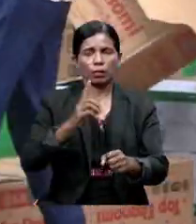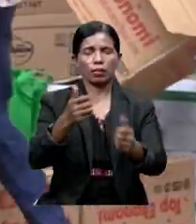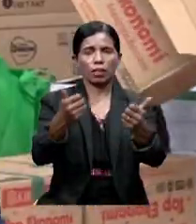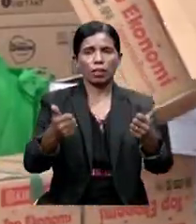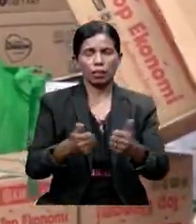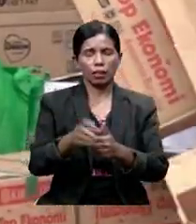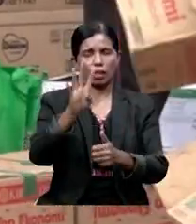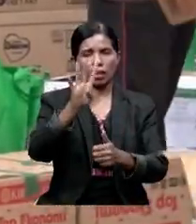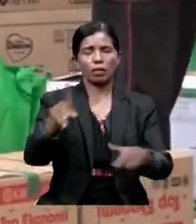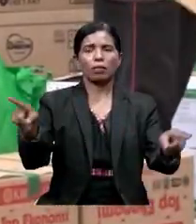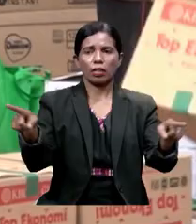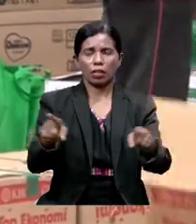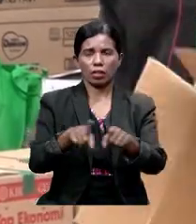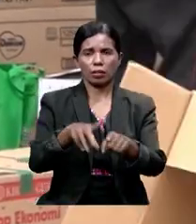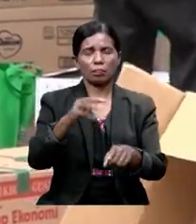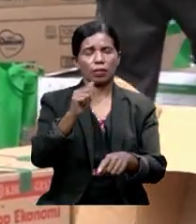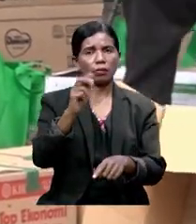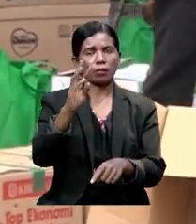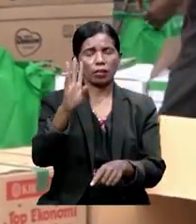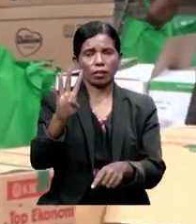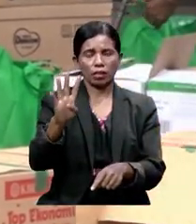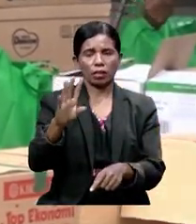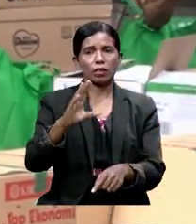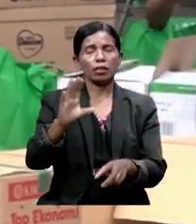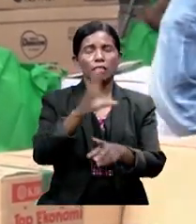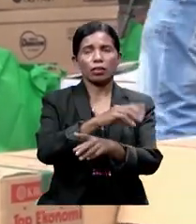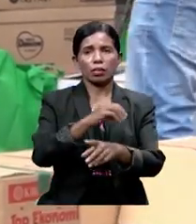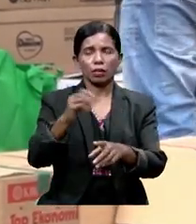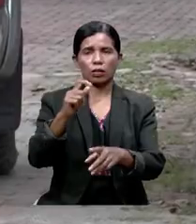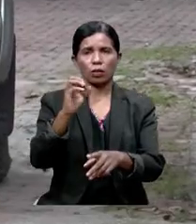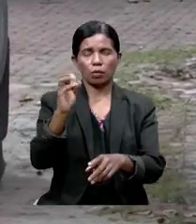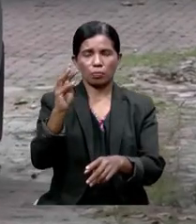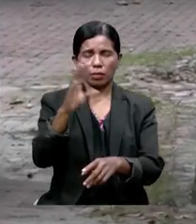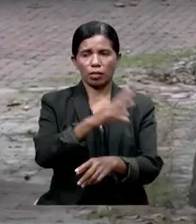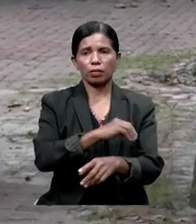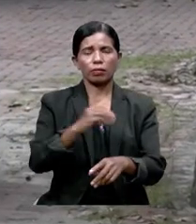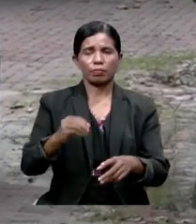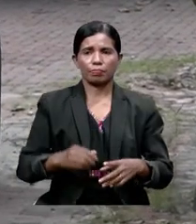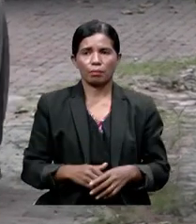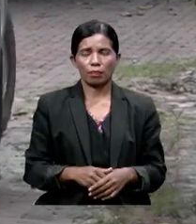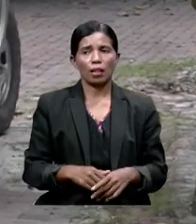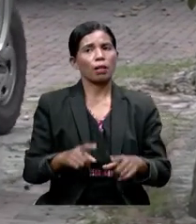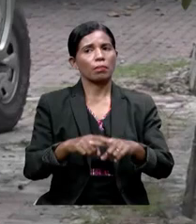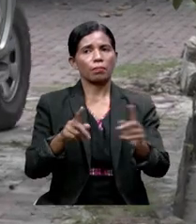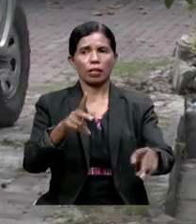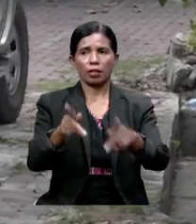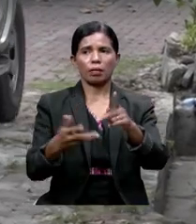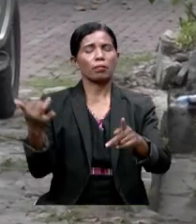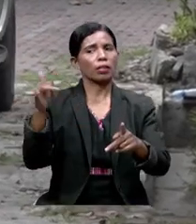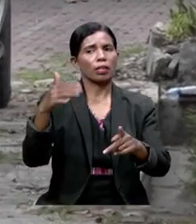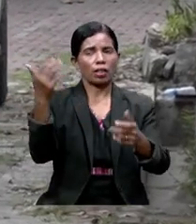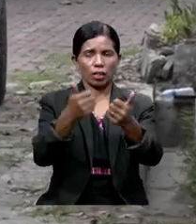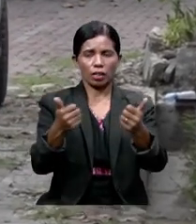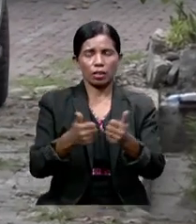Hat, Makanesang, Manumata, Sagrada Família, Tocobaru, no Mota Clarang. Maibê, comunidade e a aldeia